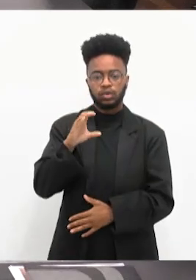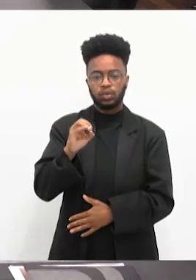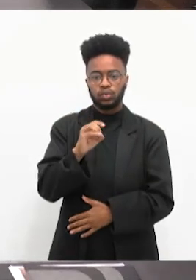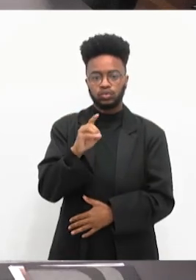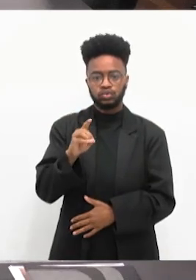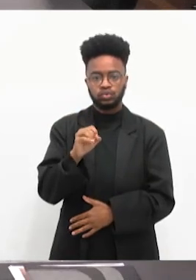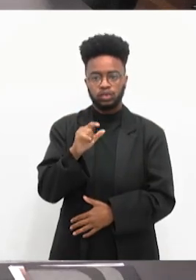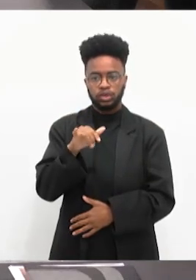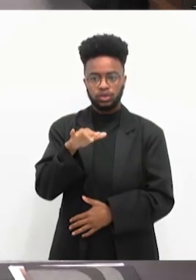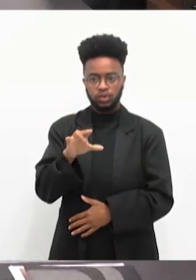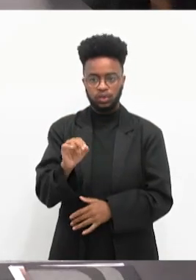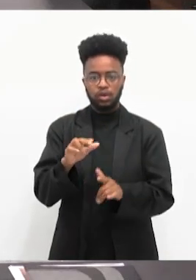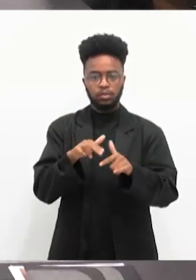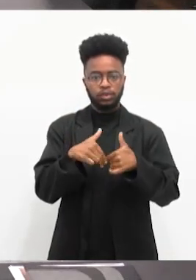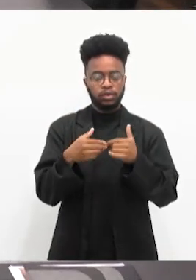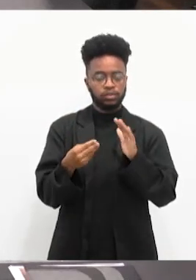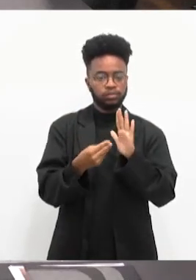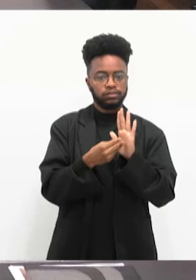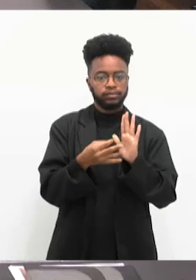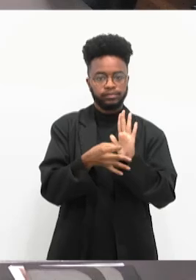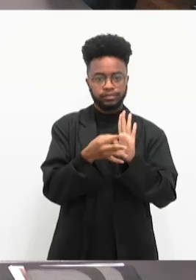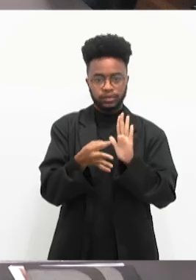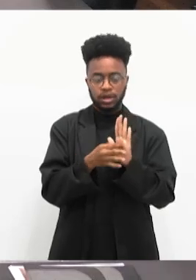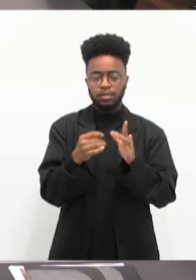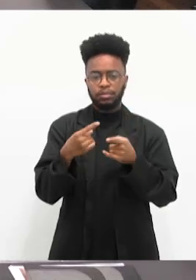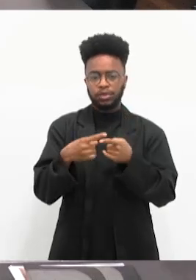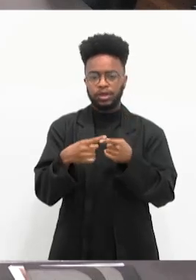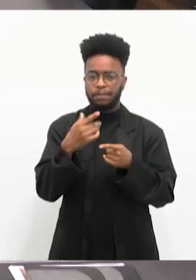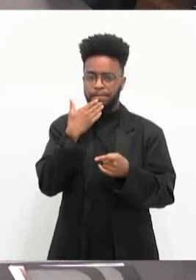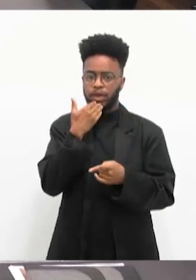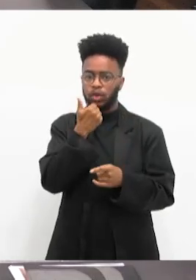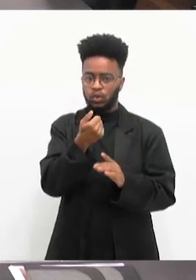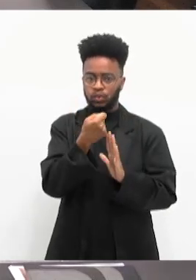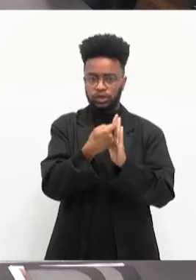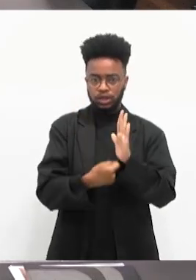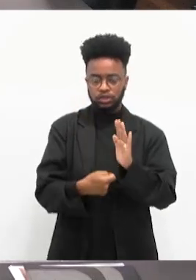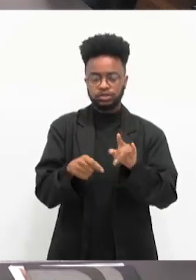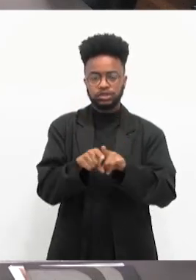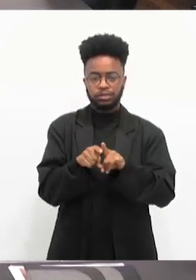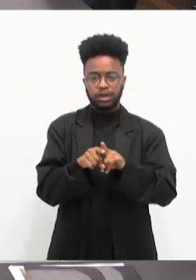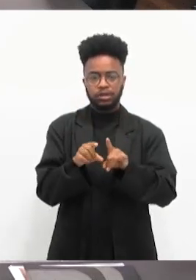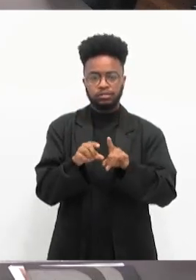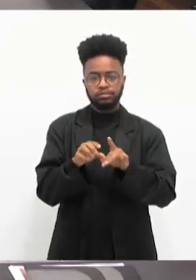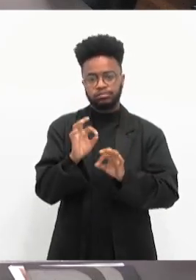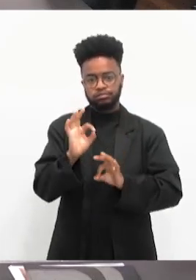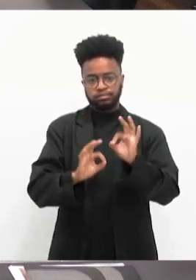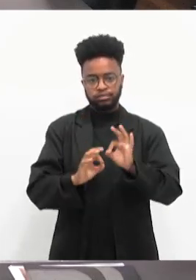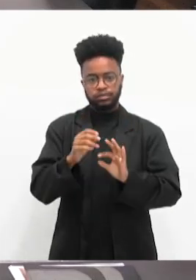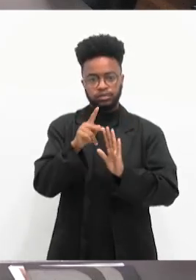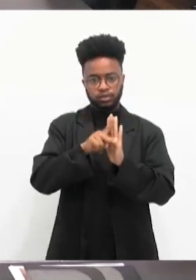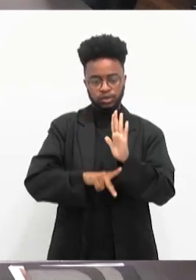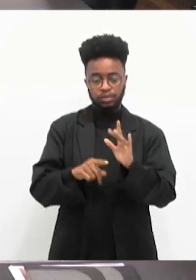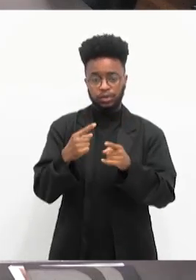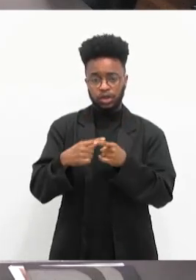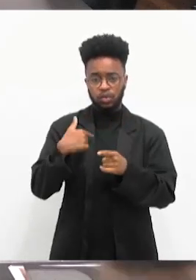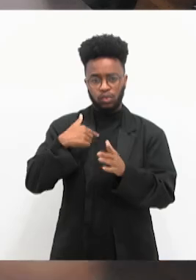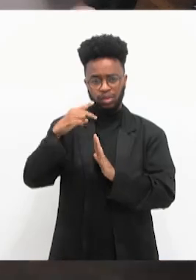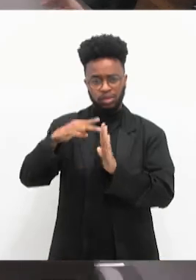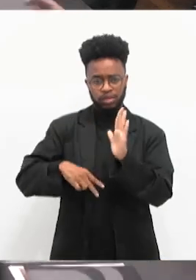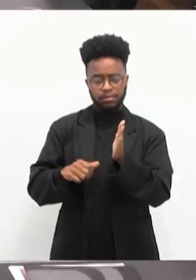Cosolino por seu parecer, que ele aprimorou muito o texto e a redação do projeto, que na primeira leitura que eu